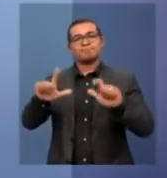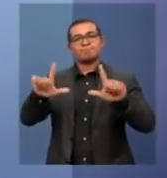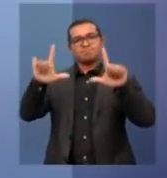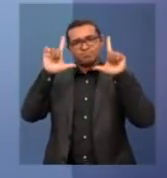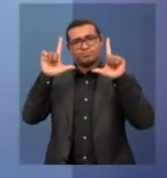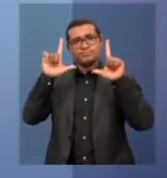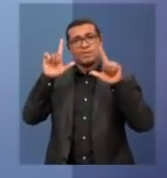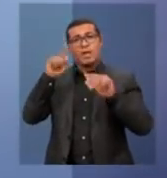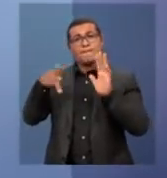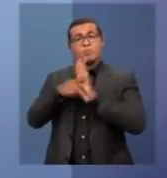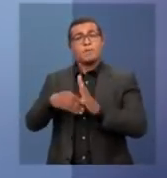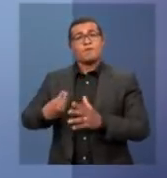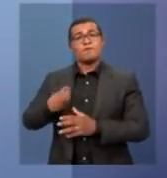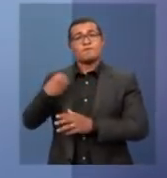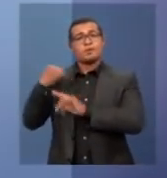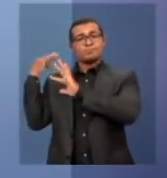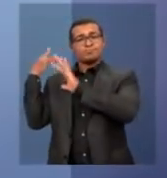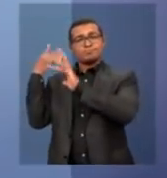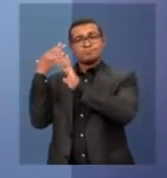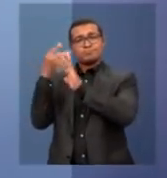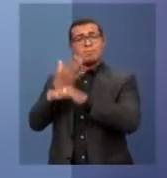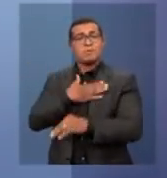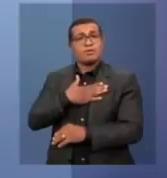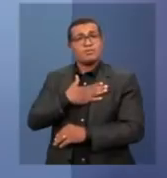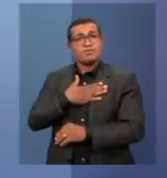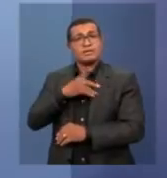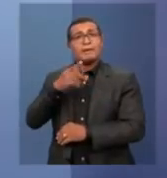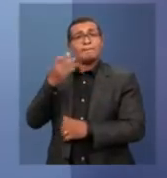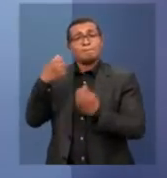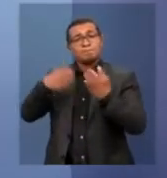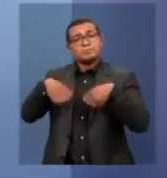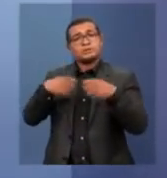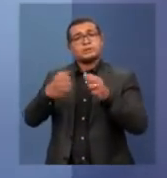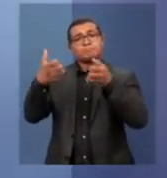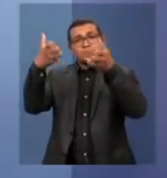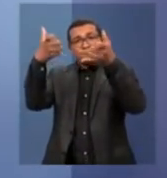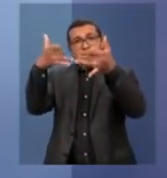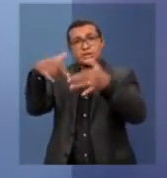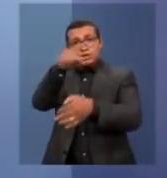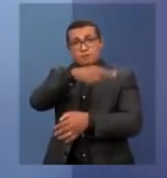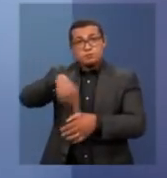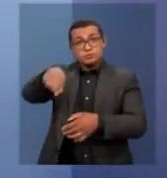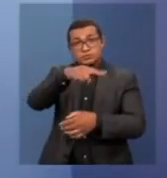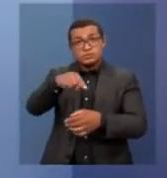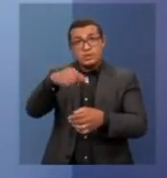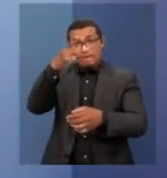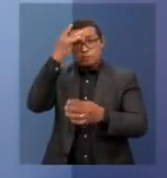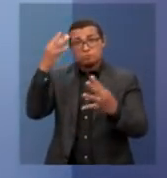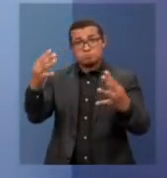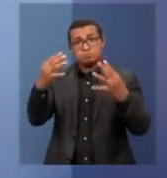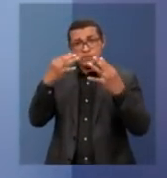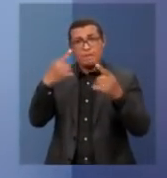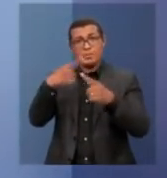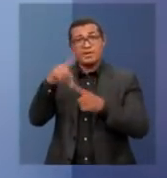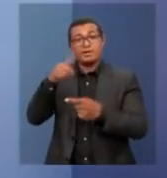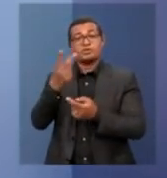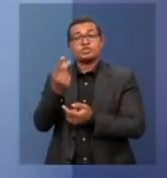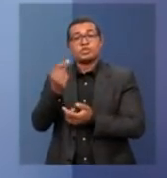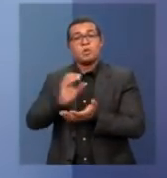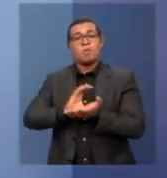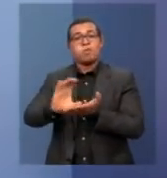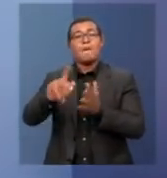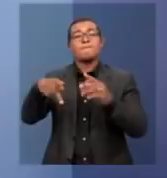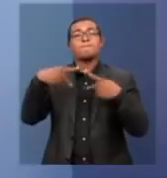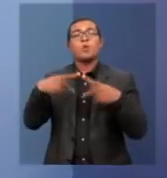preciso está relatando as pessoas aquilo que a gente está fazendo que é dinheiro público é serviço público e nós fizemos isso